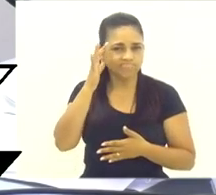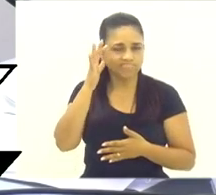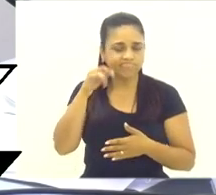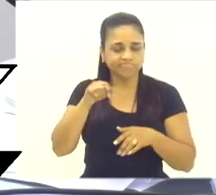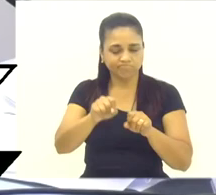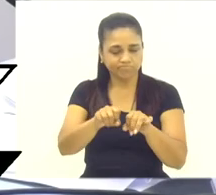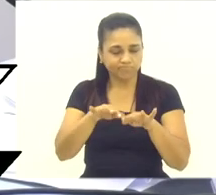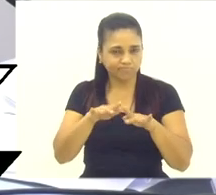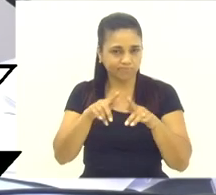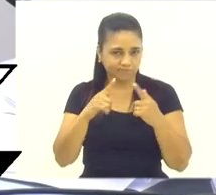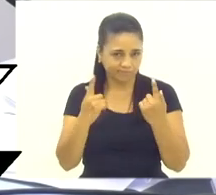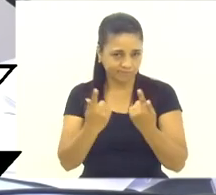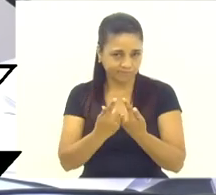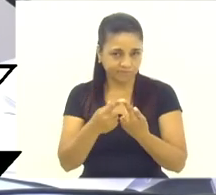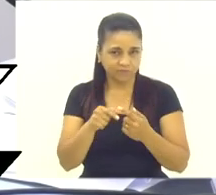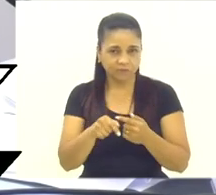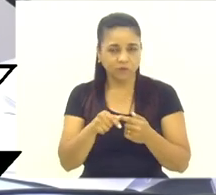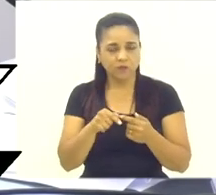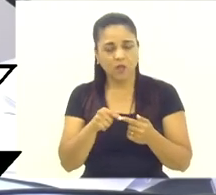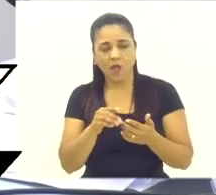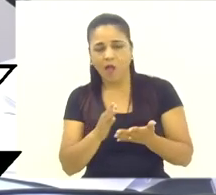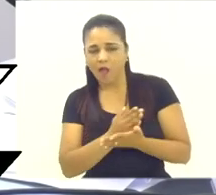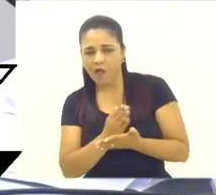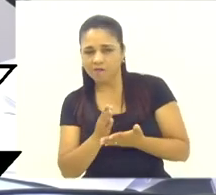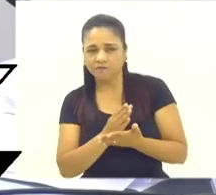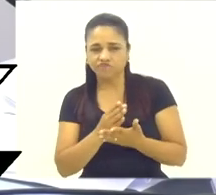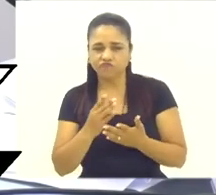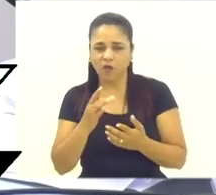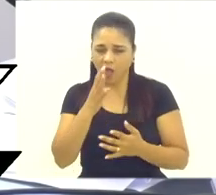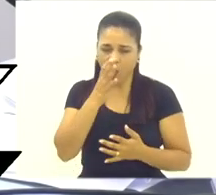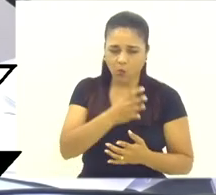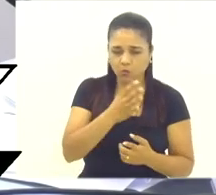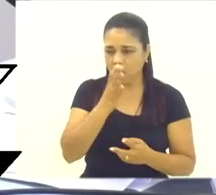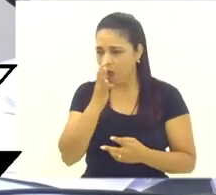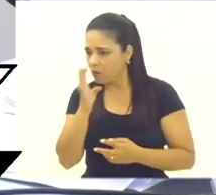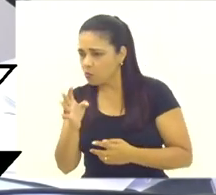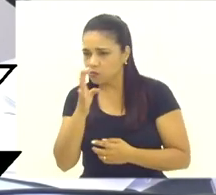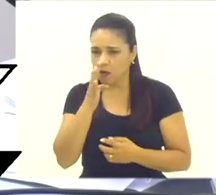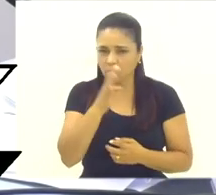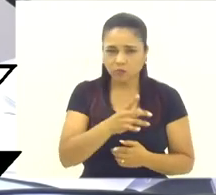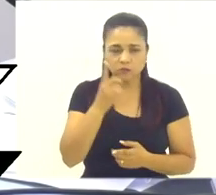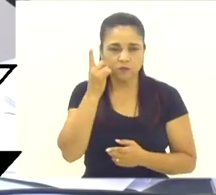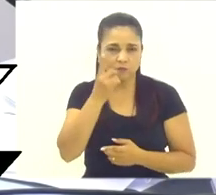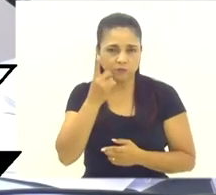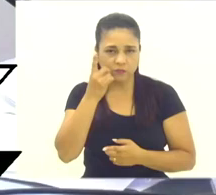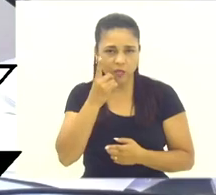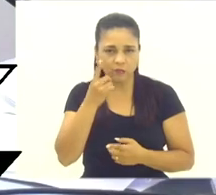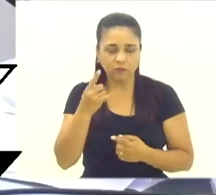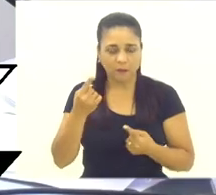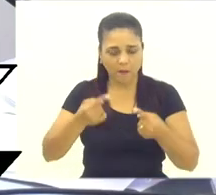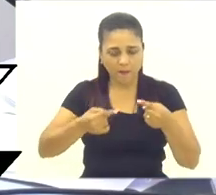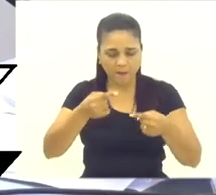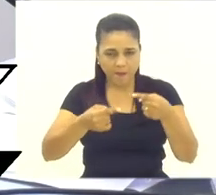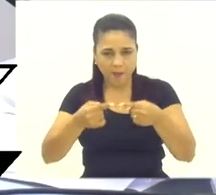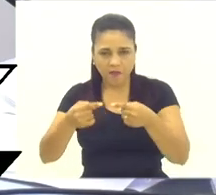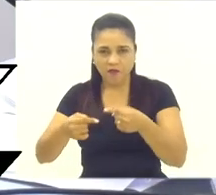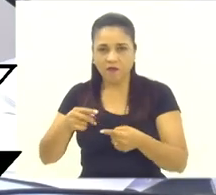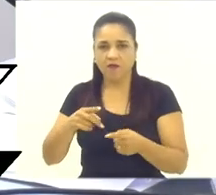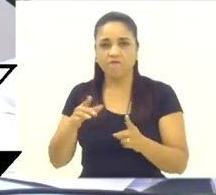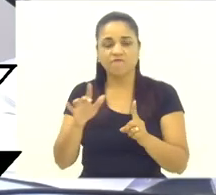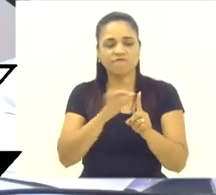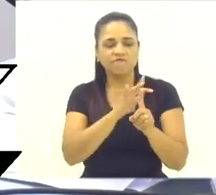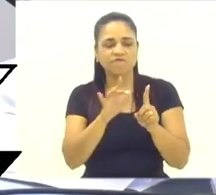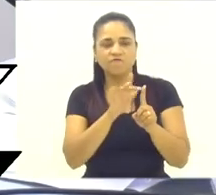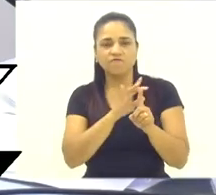no plenário volta e meia um acusa o outro de vitimização porque muitas vezes você sendo